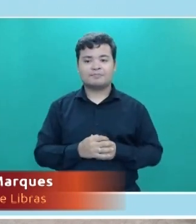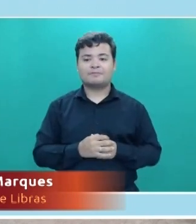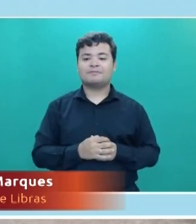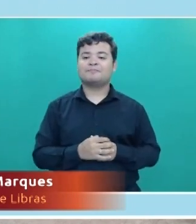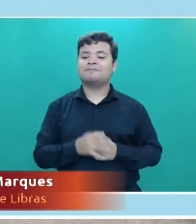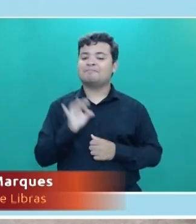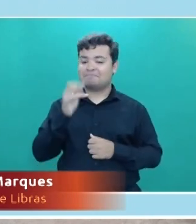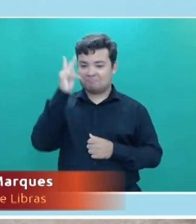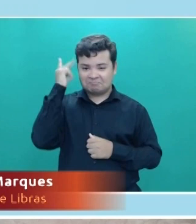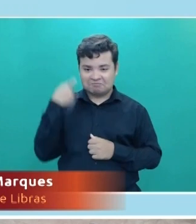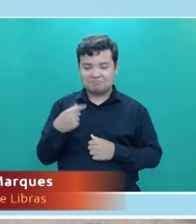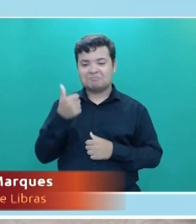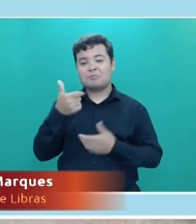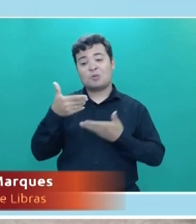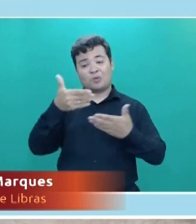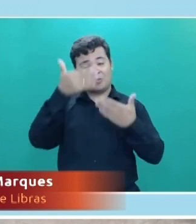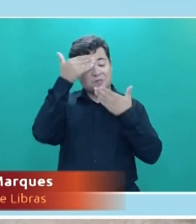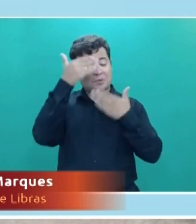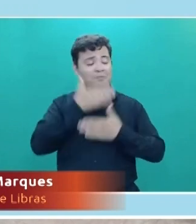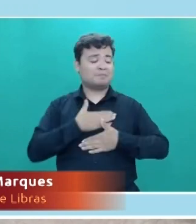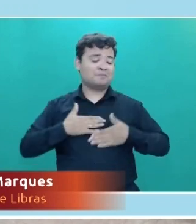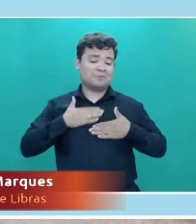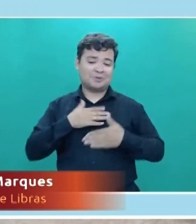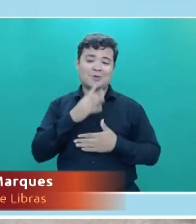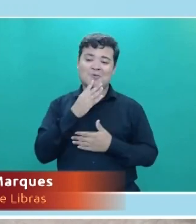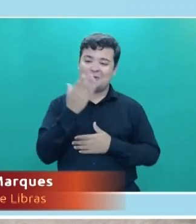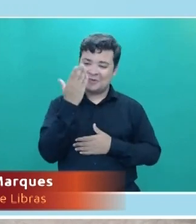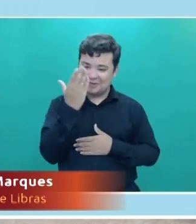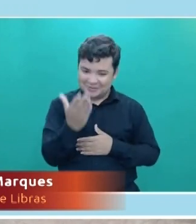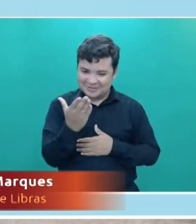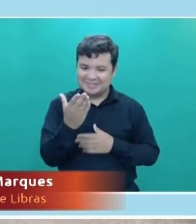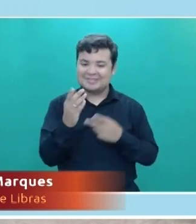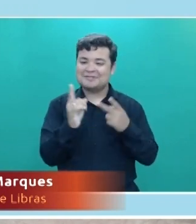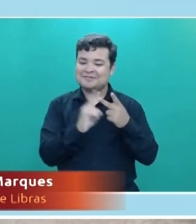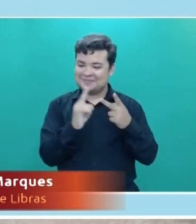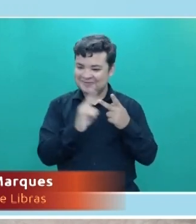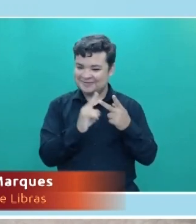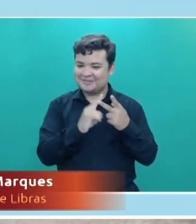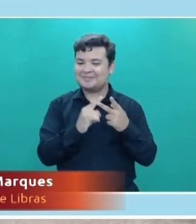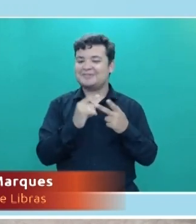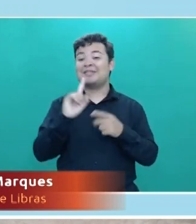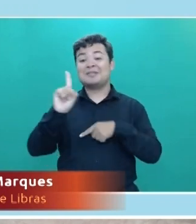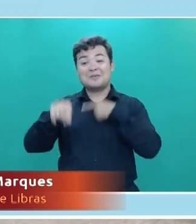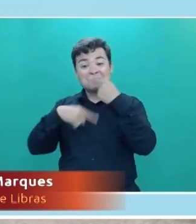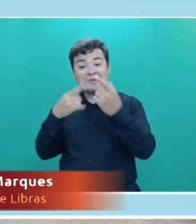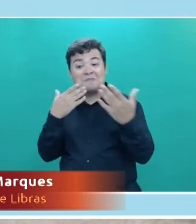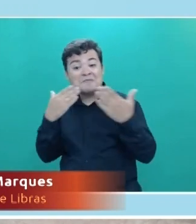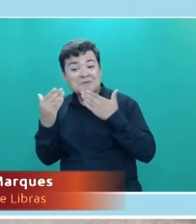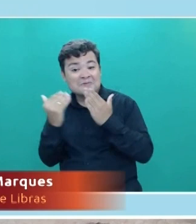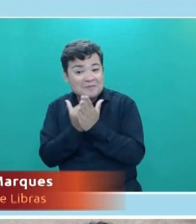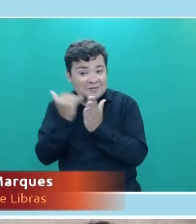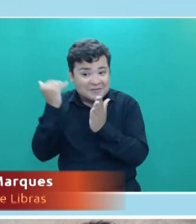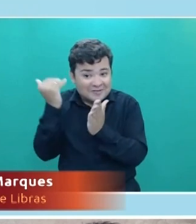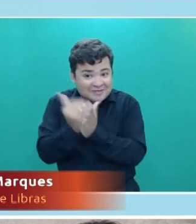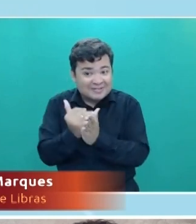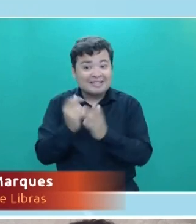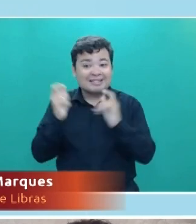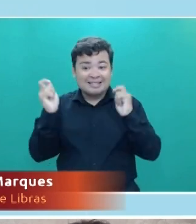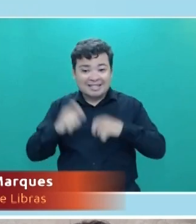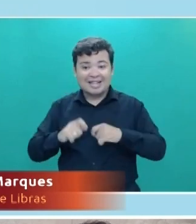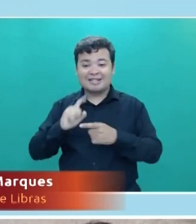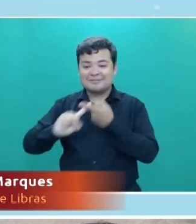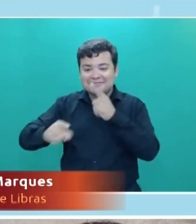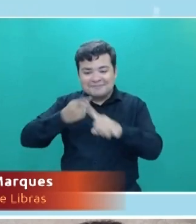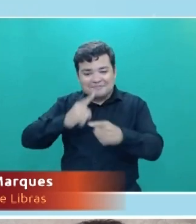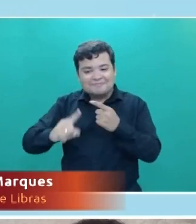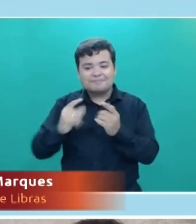Camila, muito obrigado pelo convite. Foi um prazer conhecer você também, Michele. A gente conversa depois para maiores possibilidades de